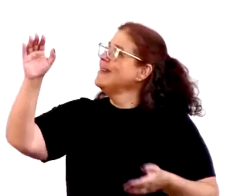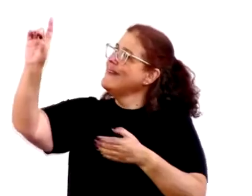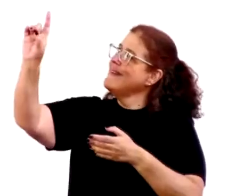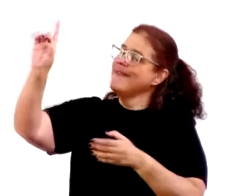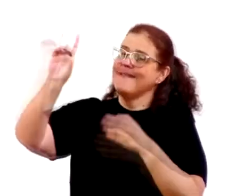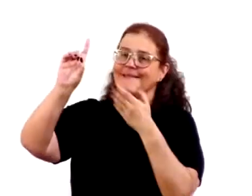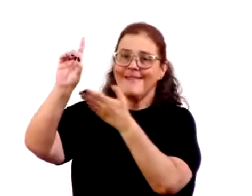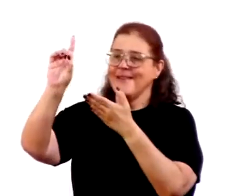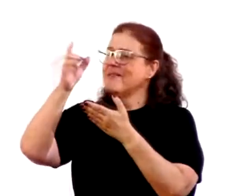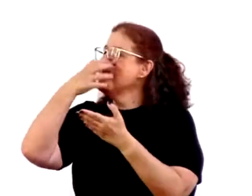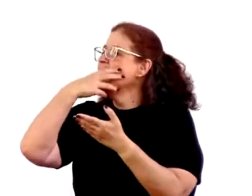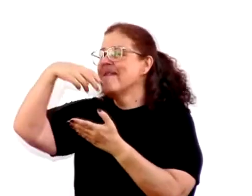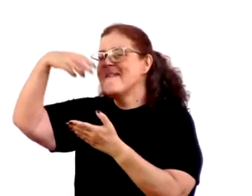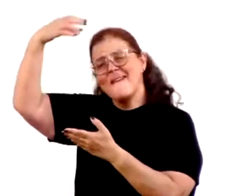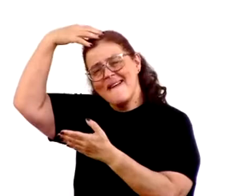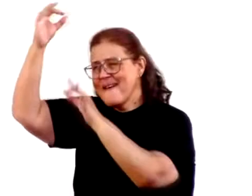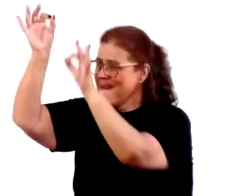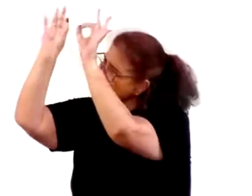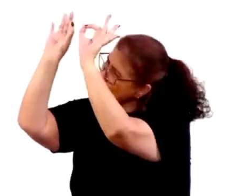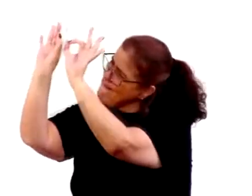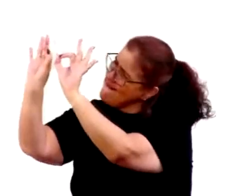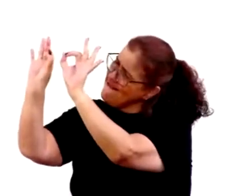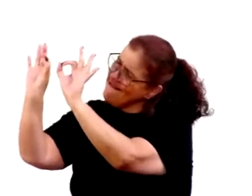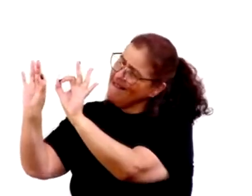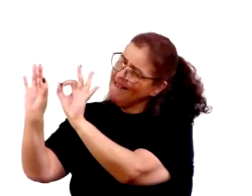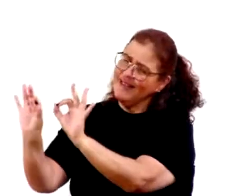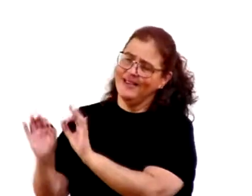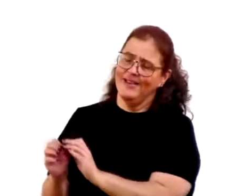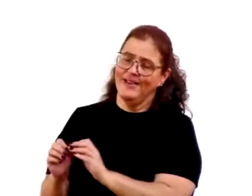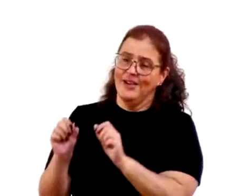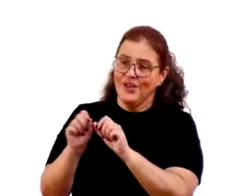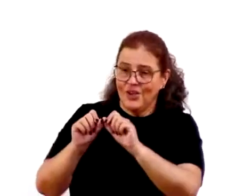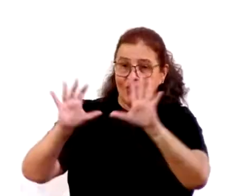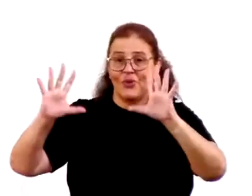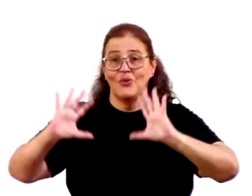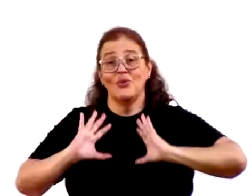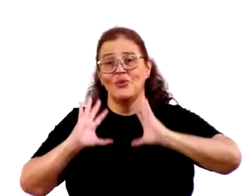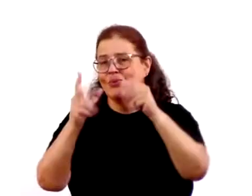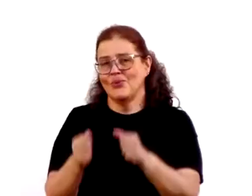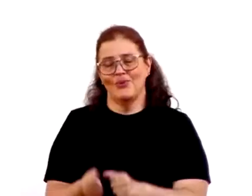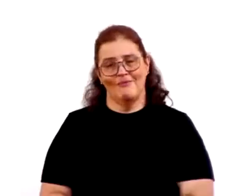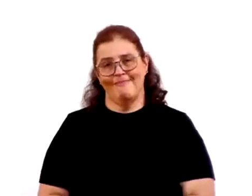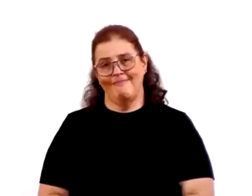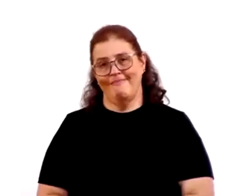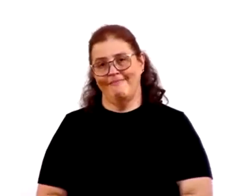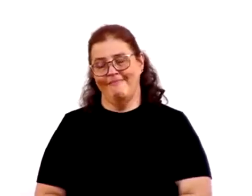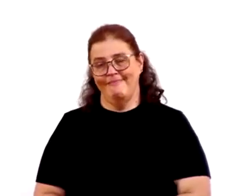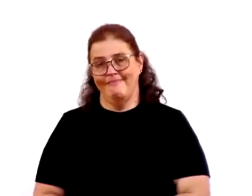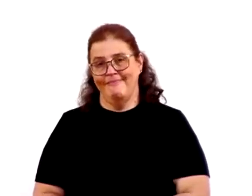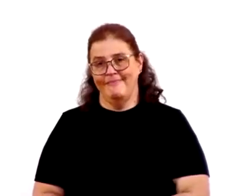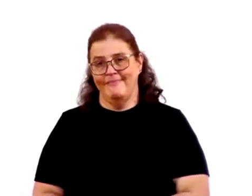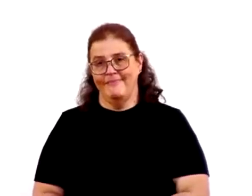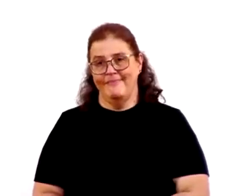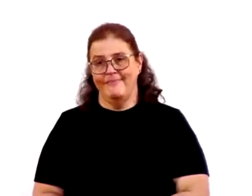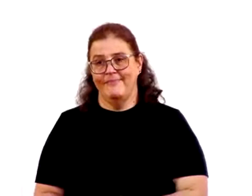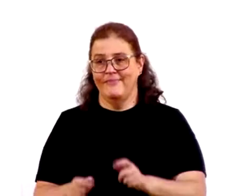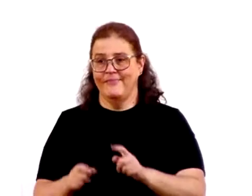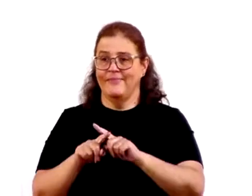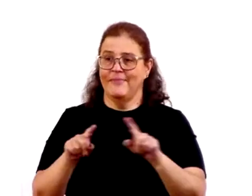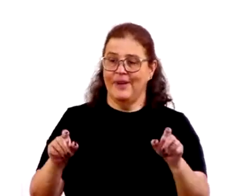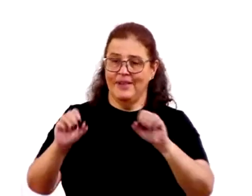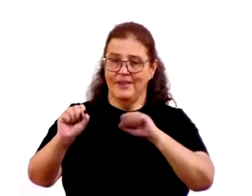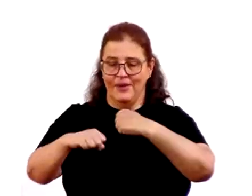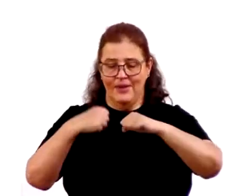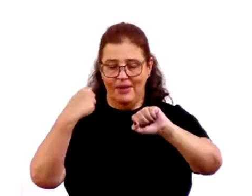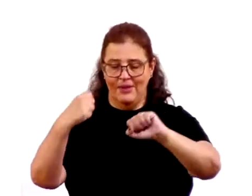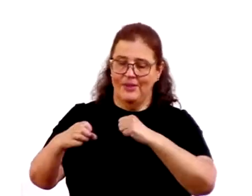é perfeito, porque ele criou tudo, ele criou o seu próprio reino. Mas aí o Salmo